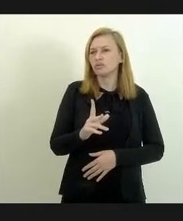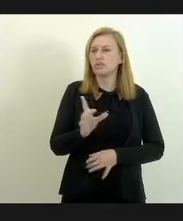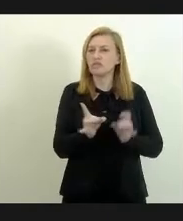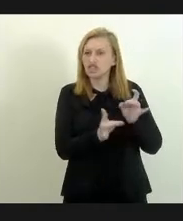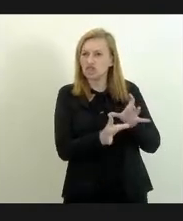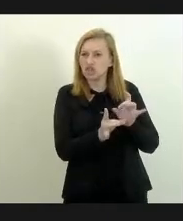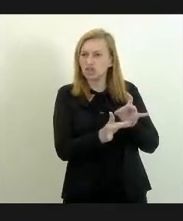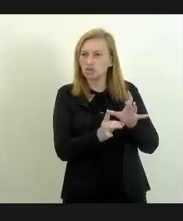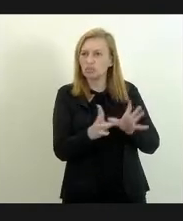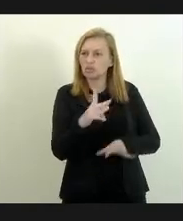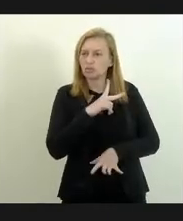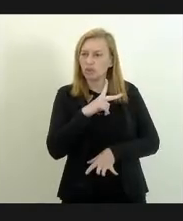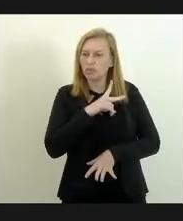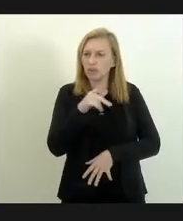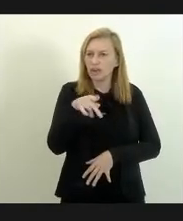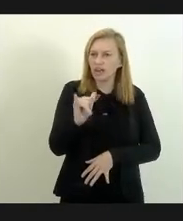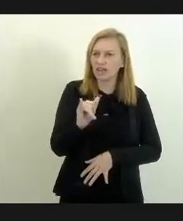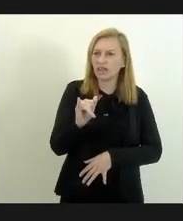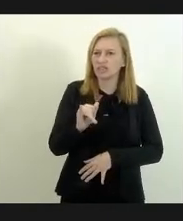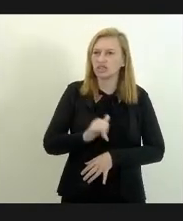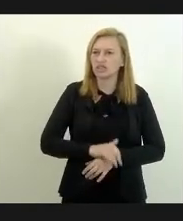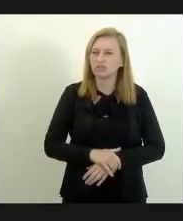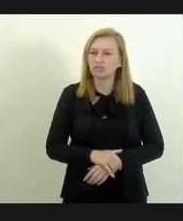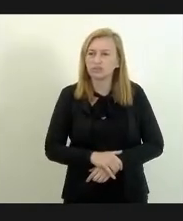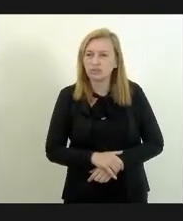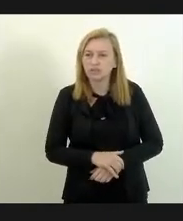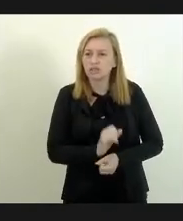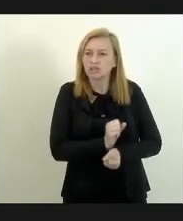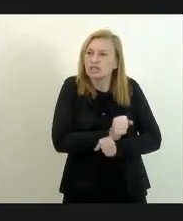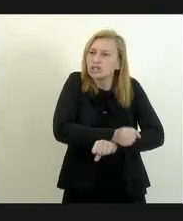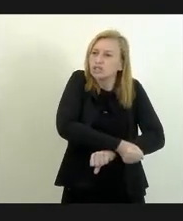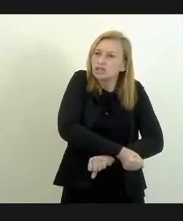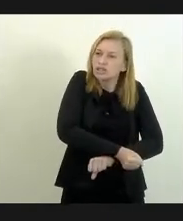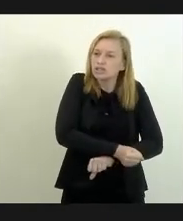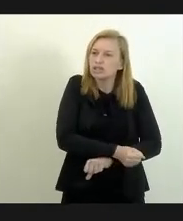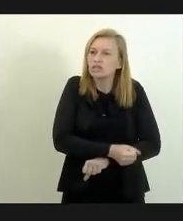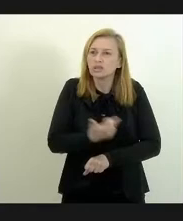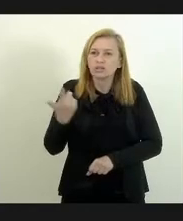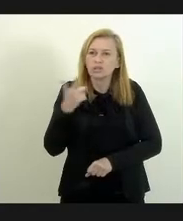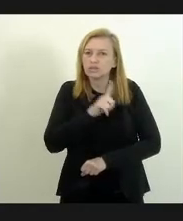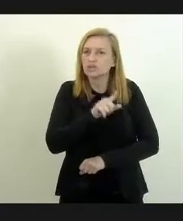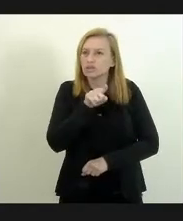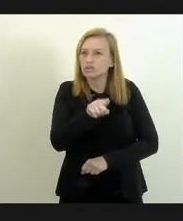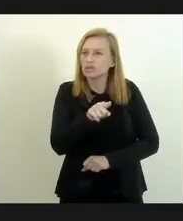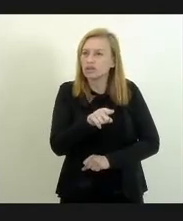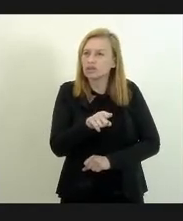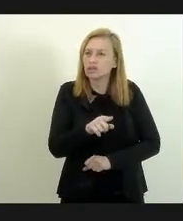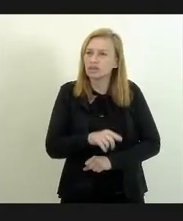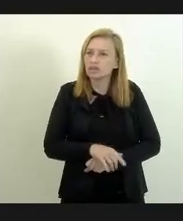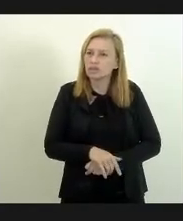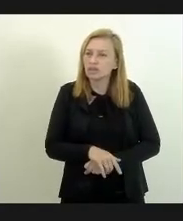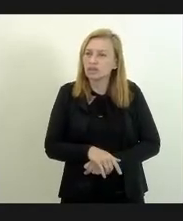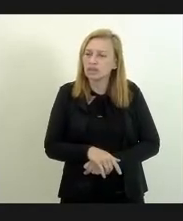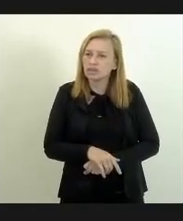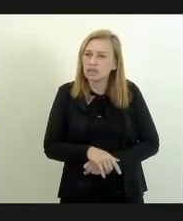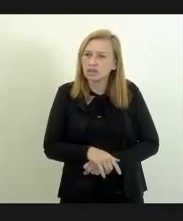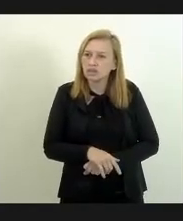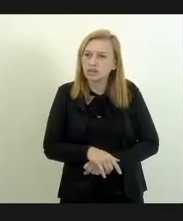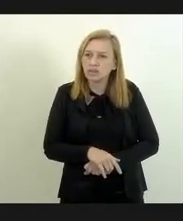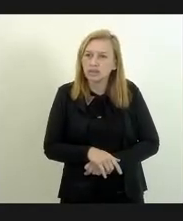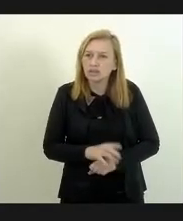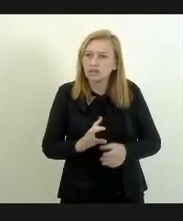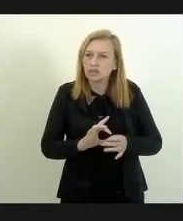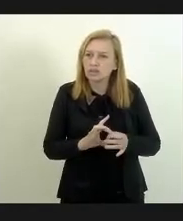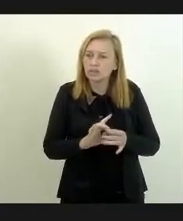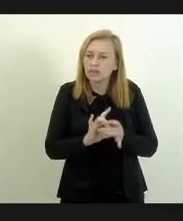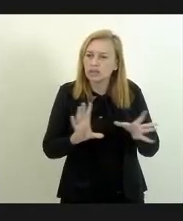como escravo. Então, foi escravizado e conseguiu aí a sua liberdade,